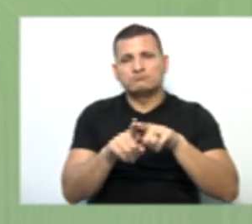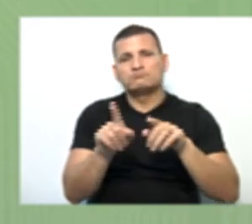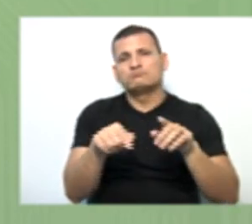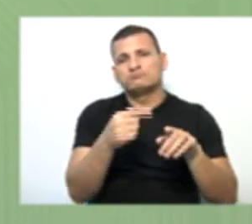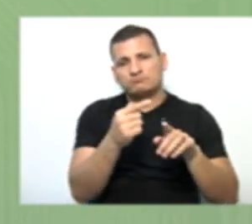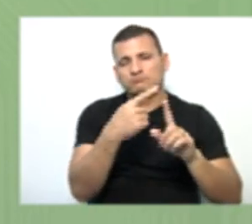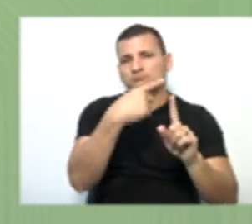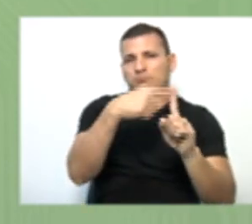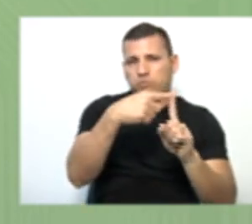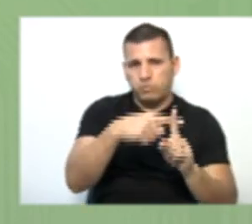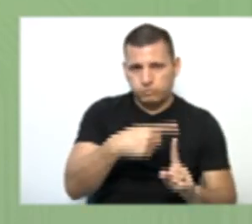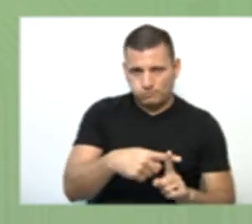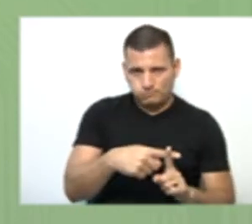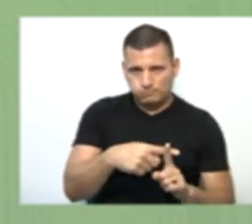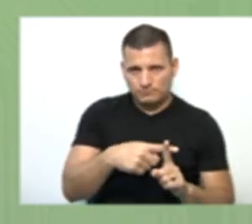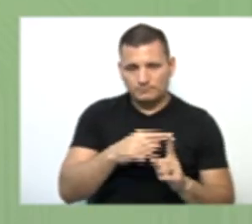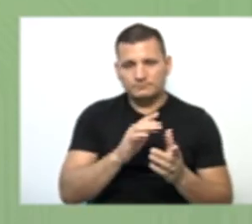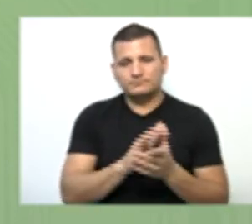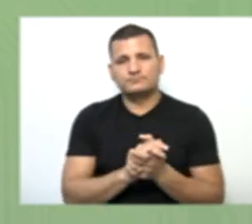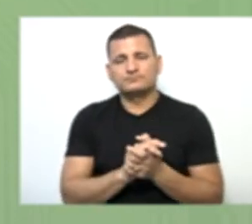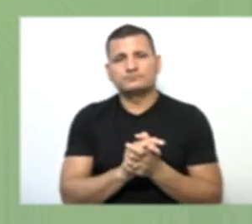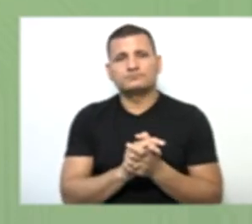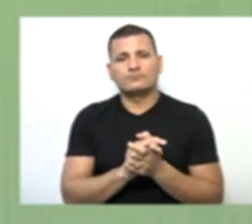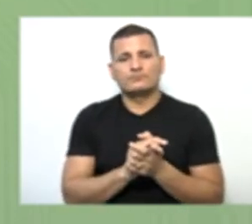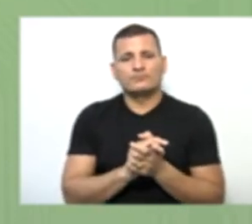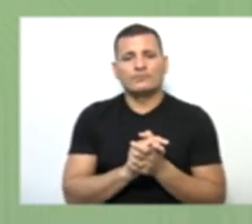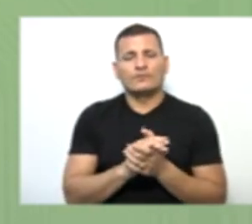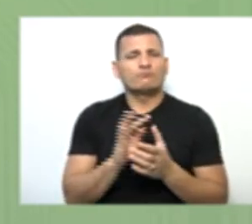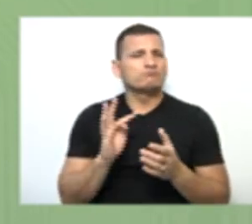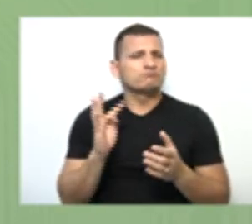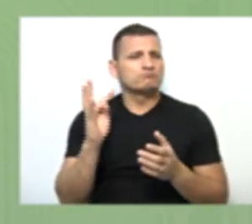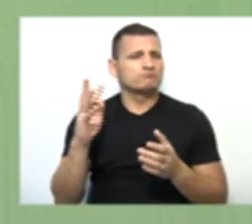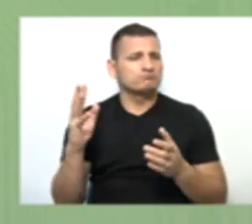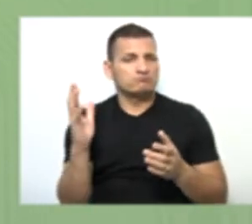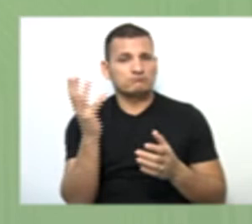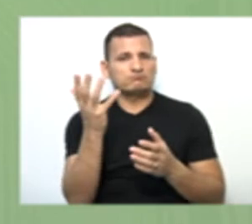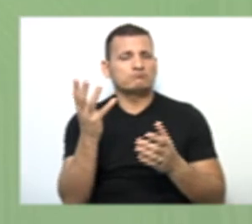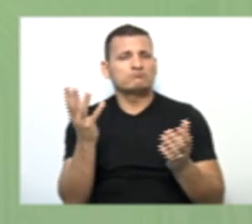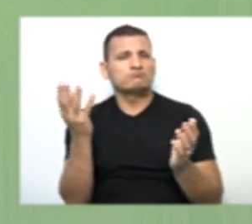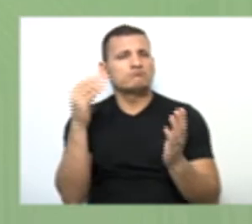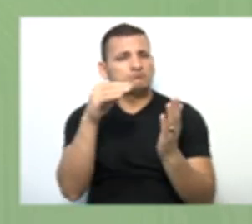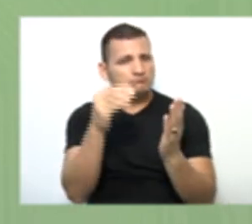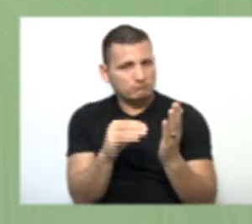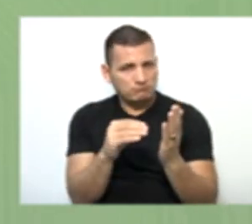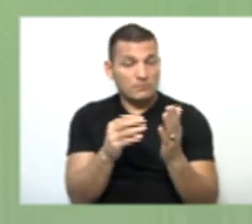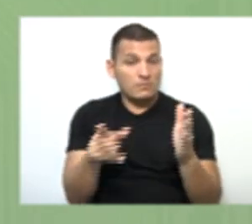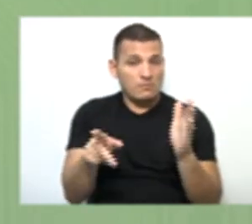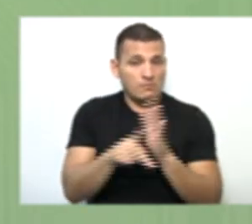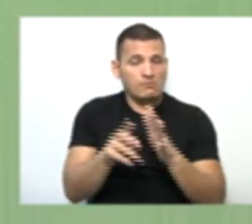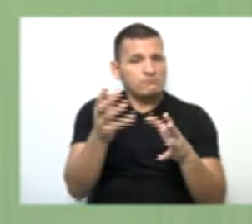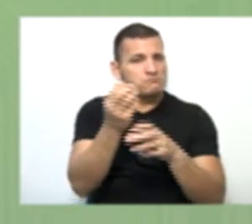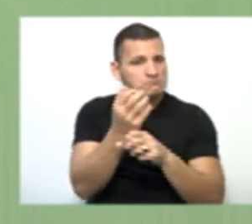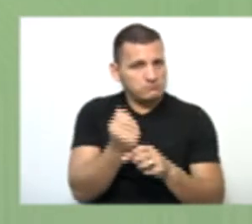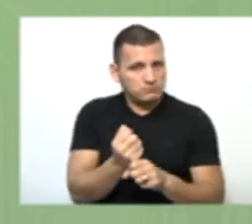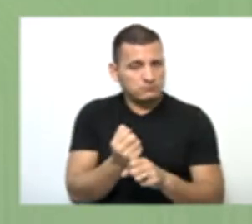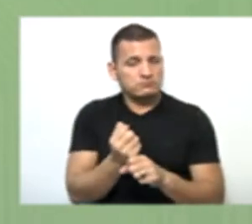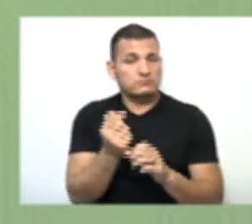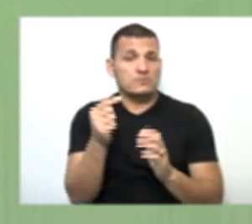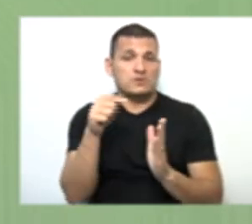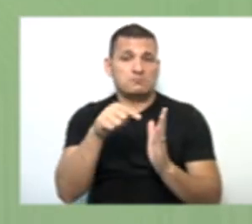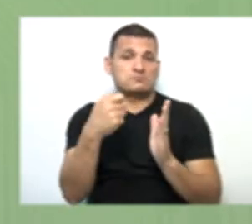Todo fato que origina um lançamento contábil deve estar suportado